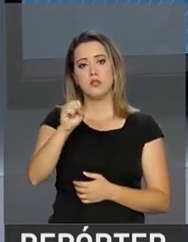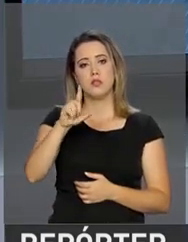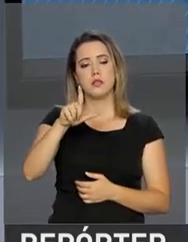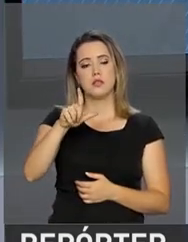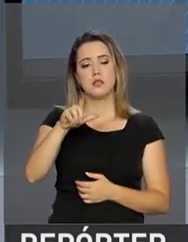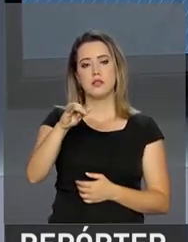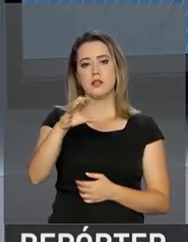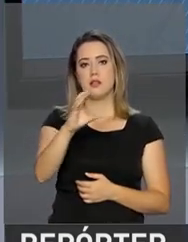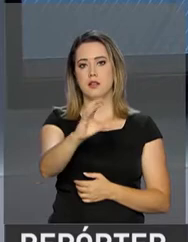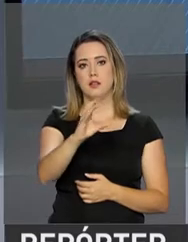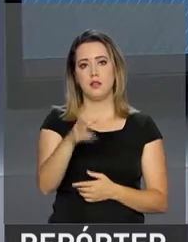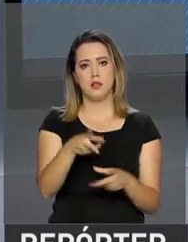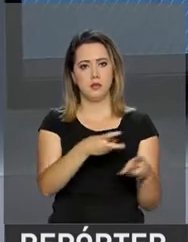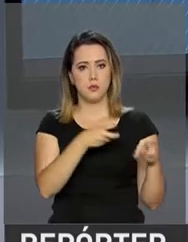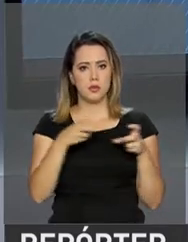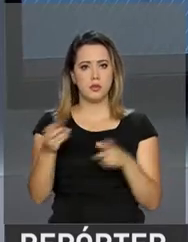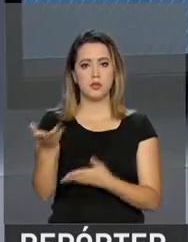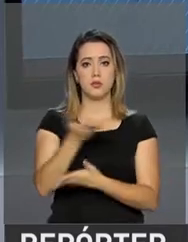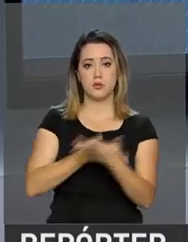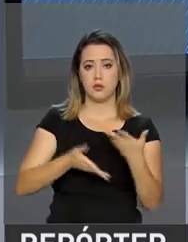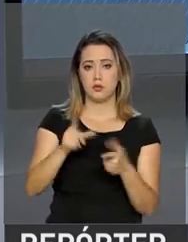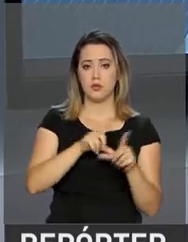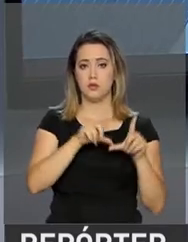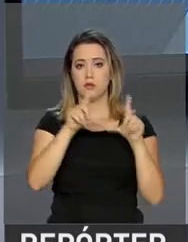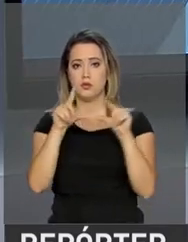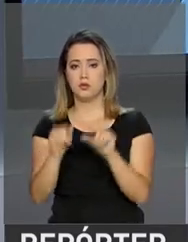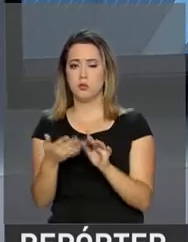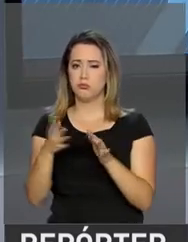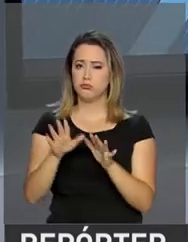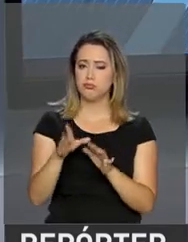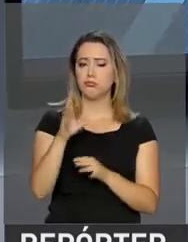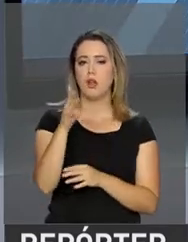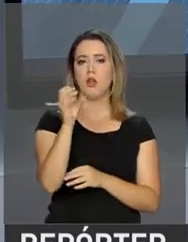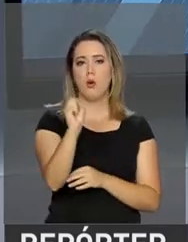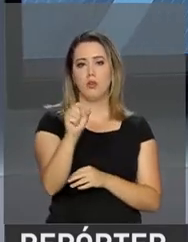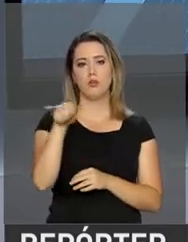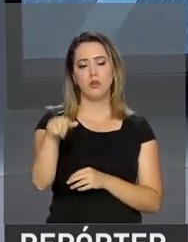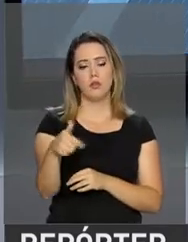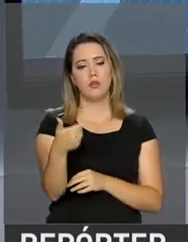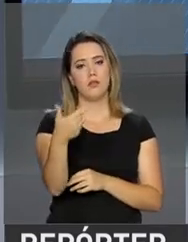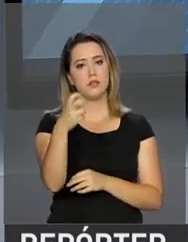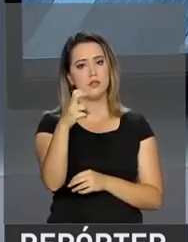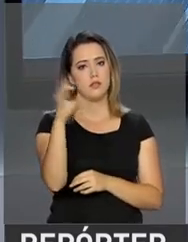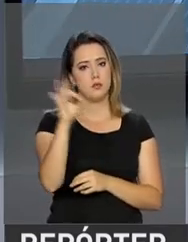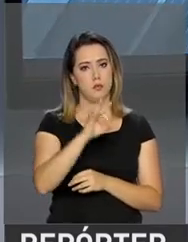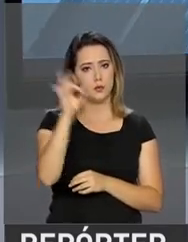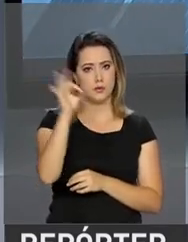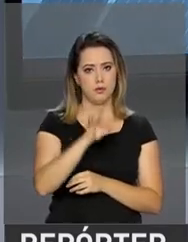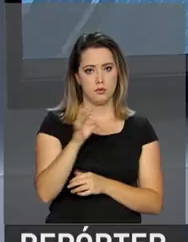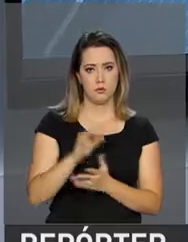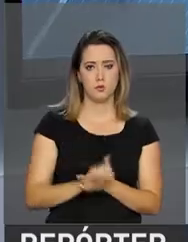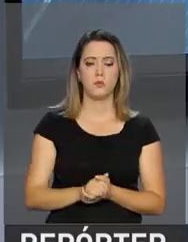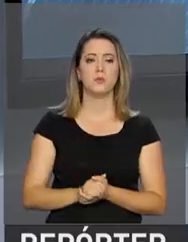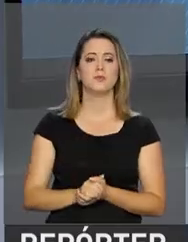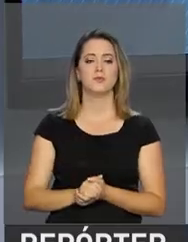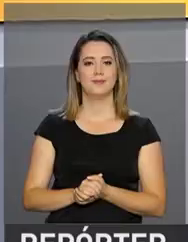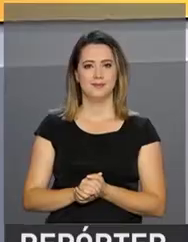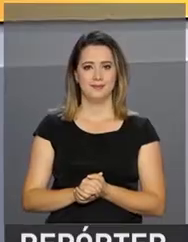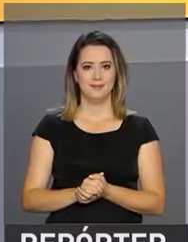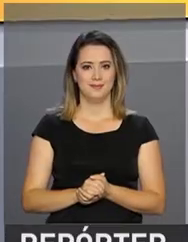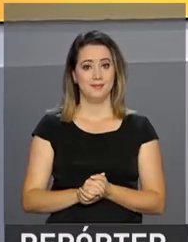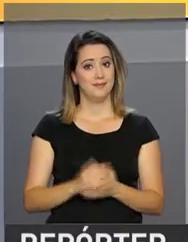a expectativa do mercado é que o índice reduza e fiquei algo próximo de 8,25 por cento